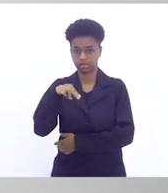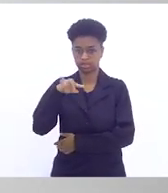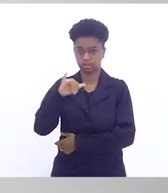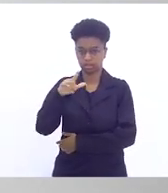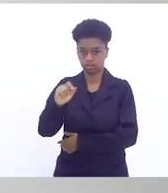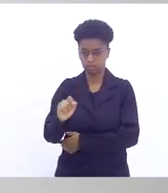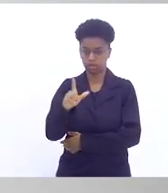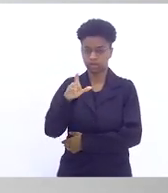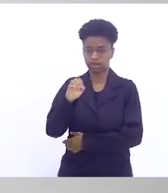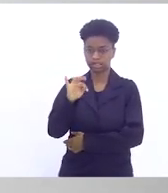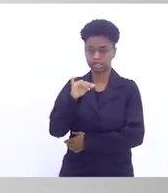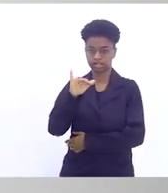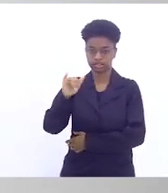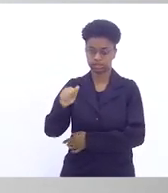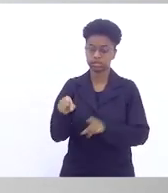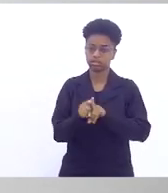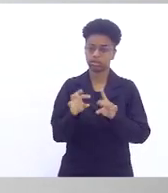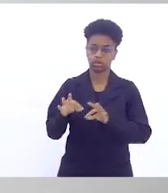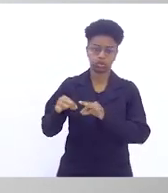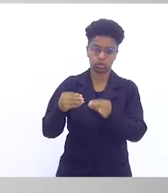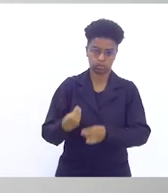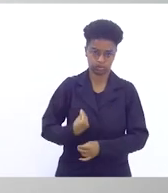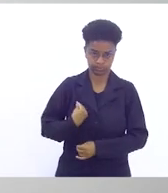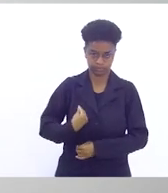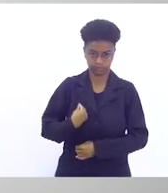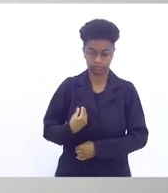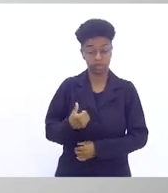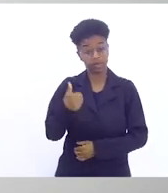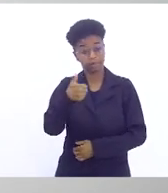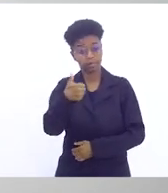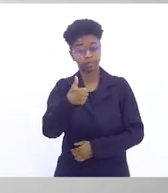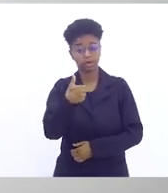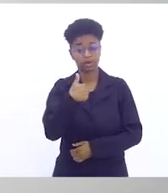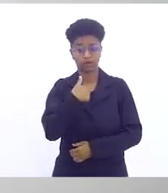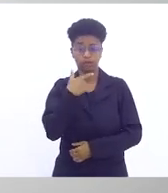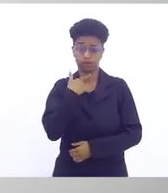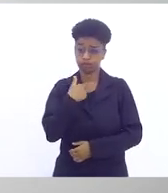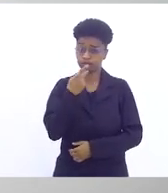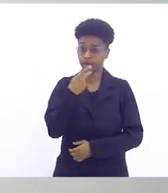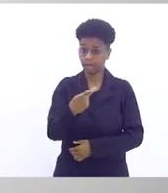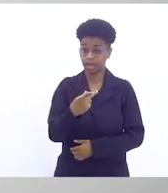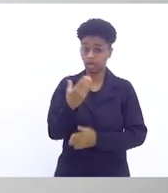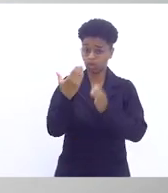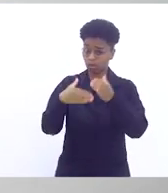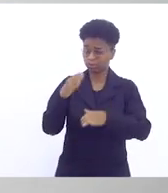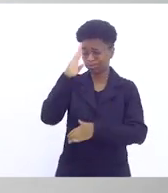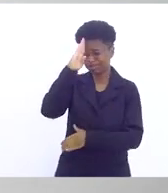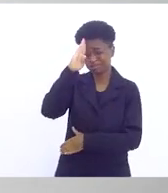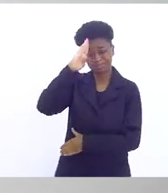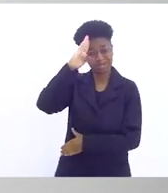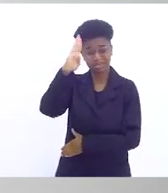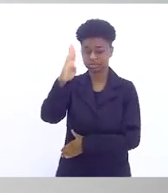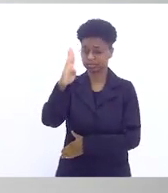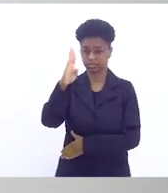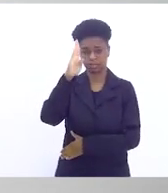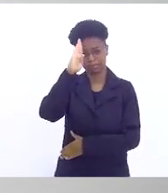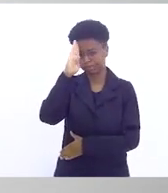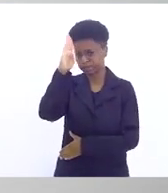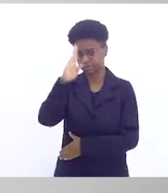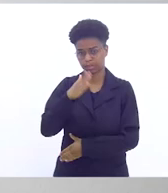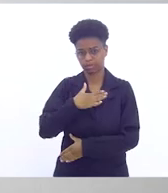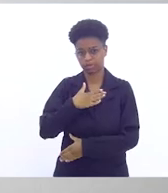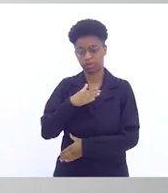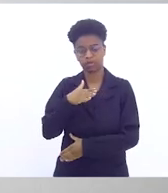e todos os presentes primeiramente Deputado queria falar que o concurso é fundamental para o é fundamental